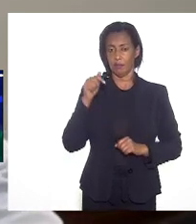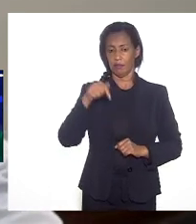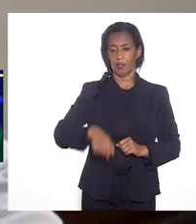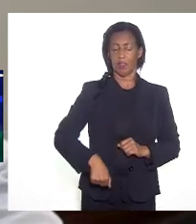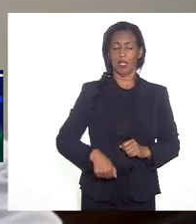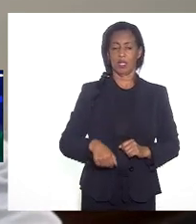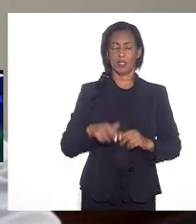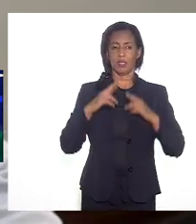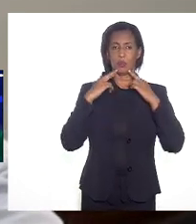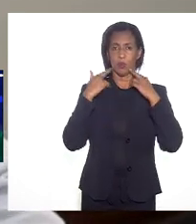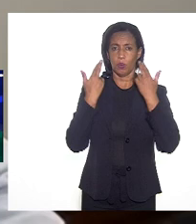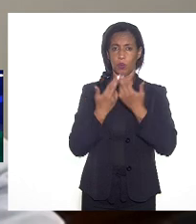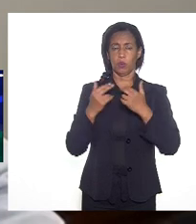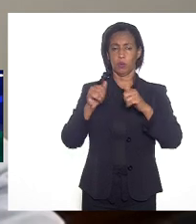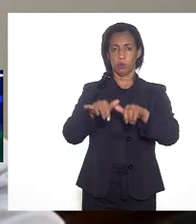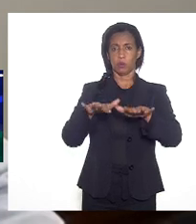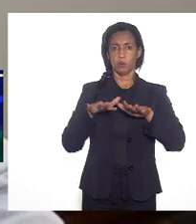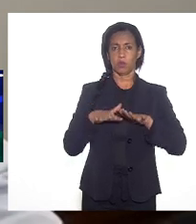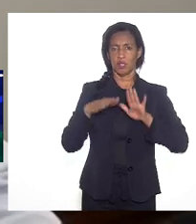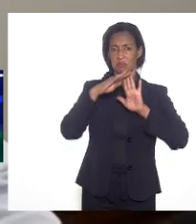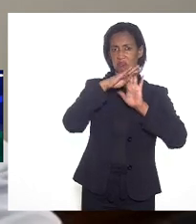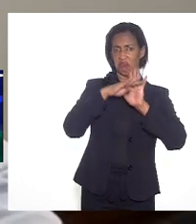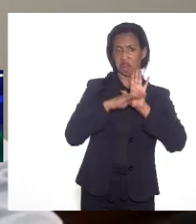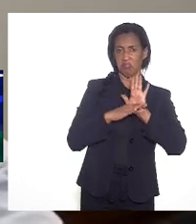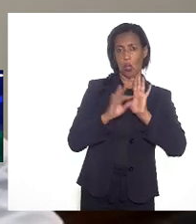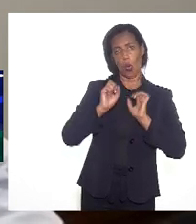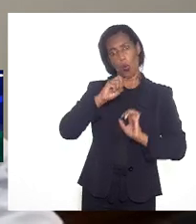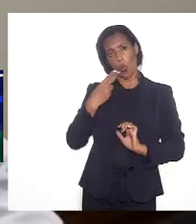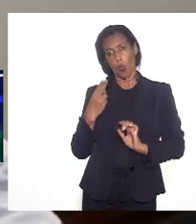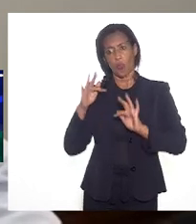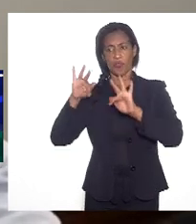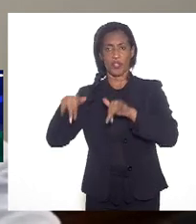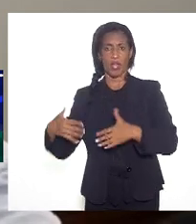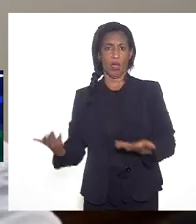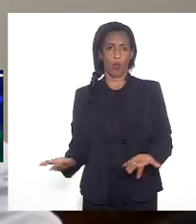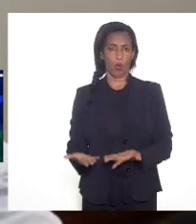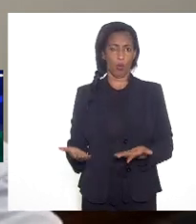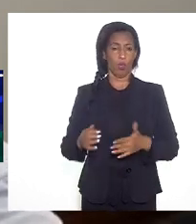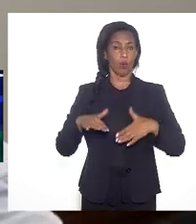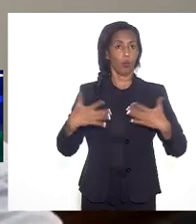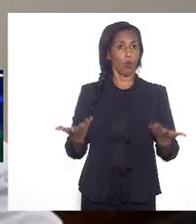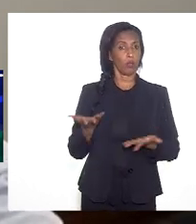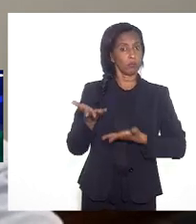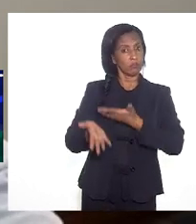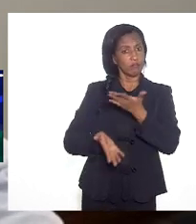nesta sessão plenária, seja na ordem do dia, seja agora no expediente final,